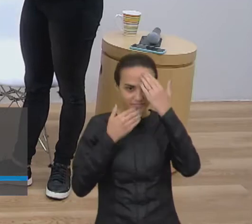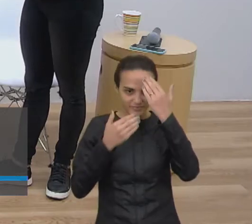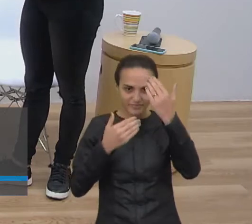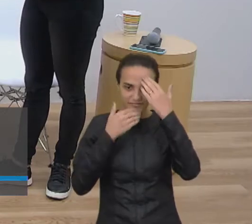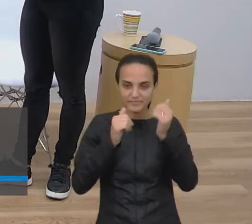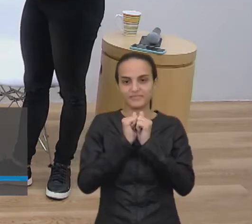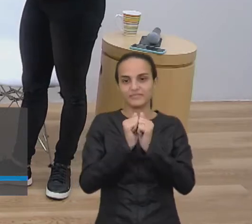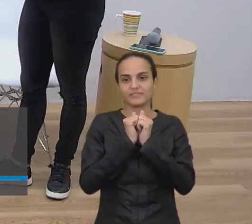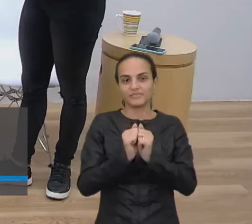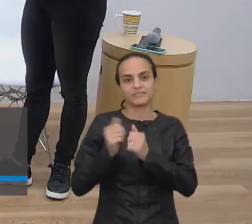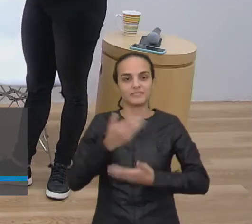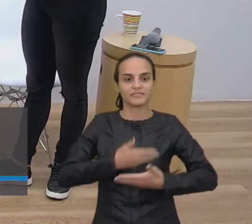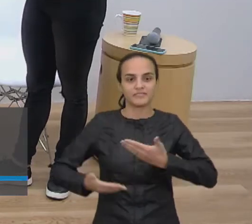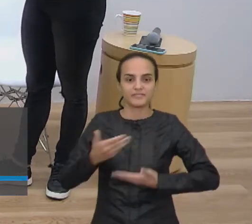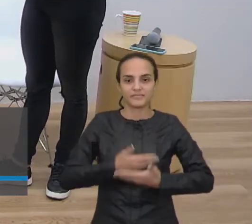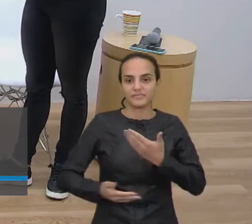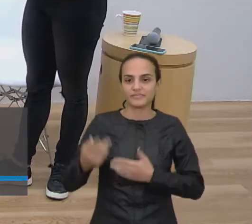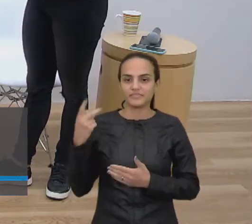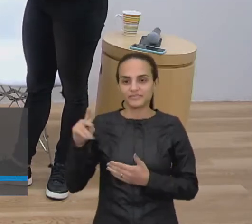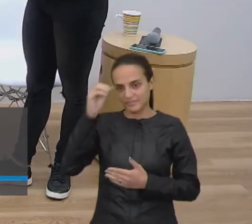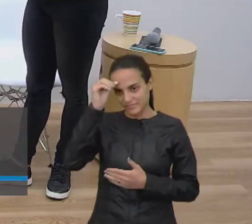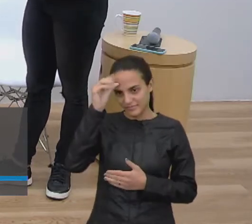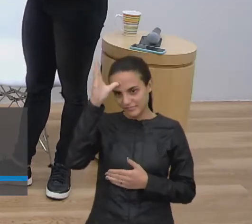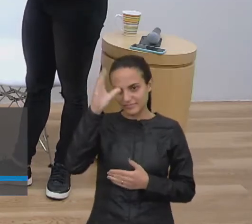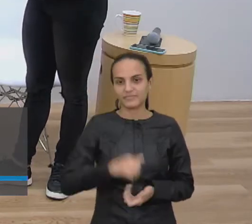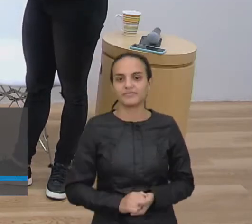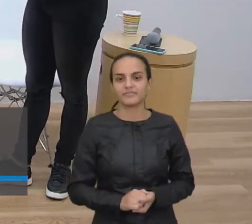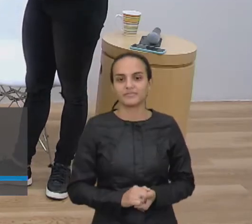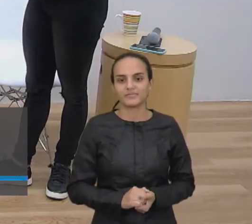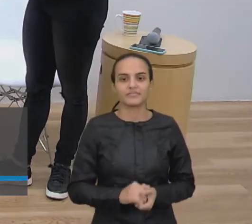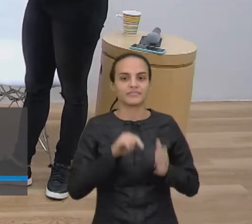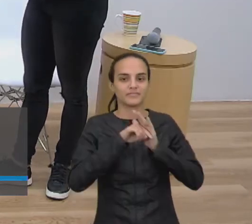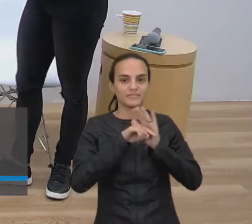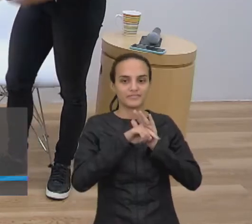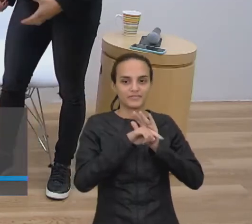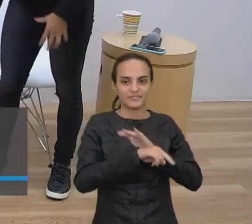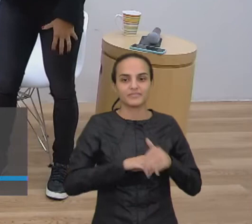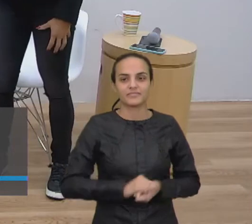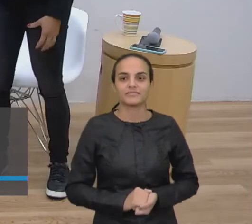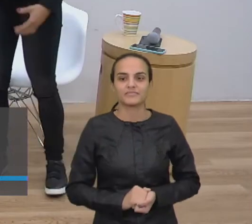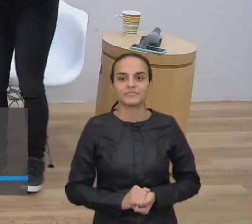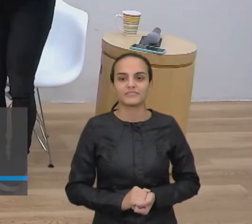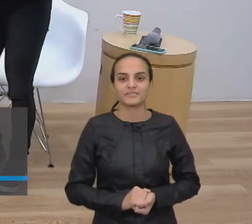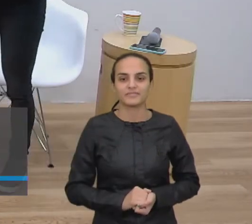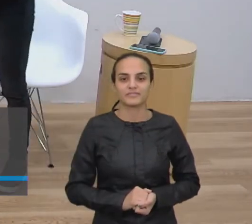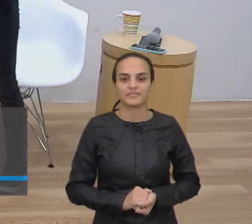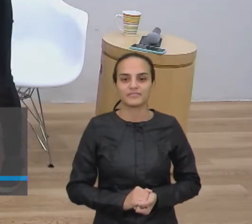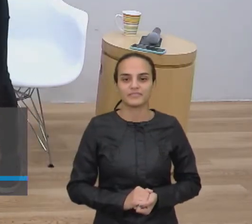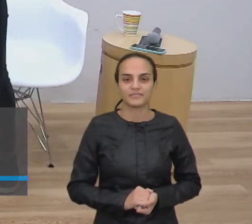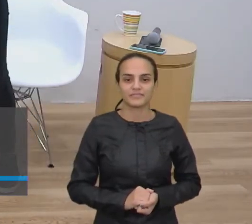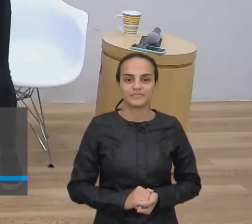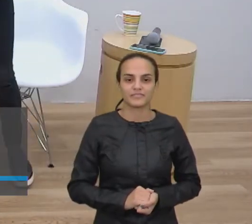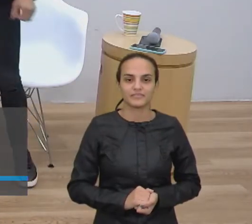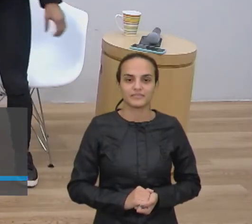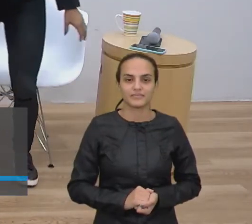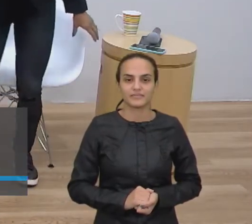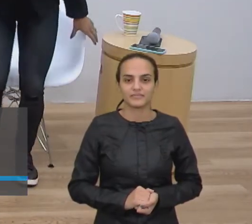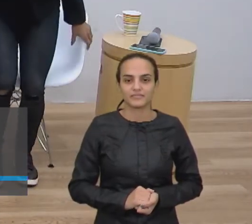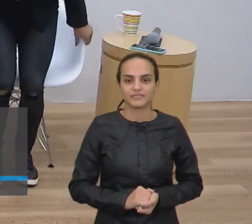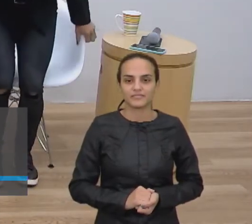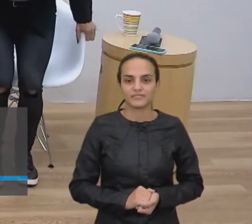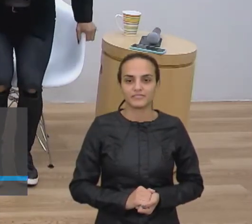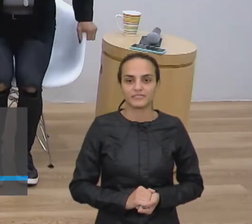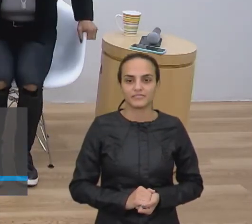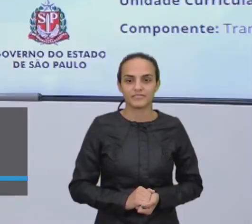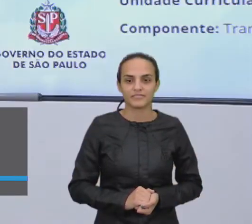aqui compartilhar conosco esse seu conhecimento, toda a sua pesquisa. Beleza. Então, eu vou passar aqui para você esse